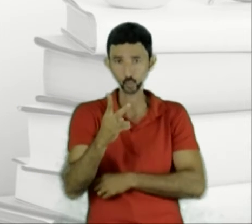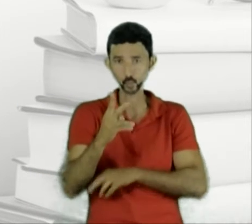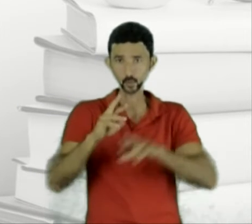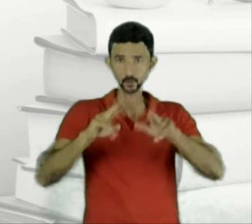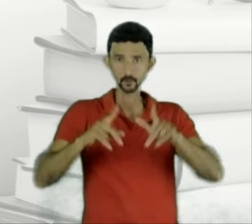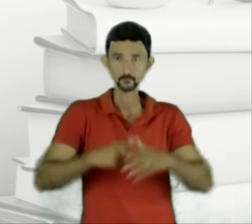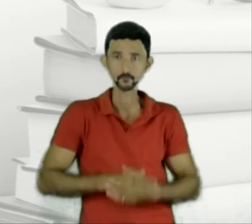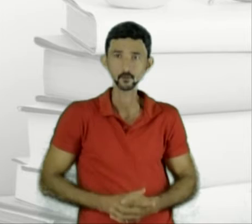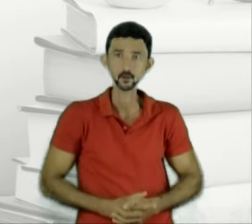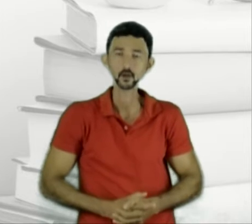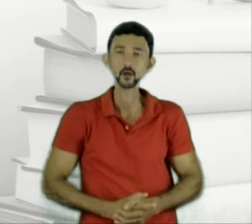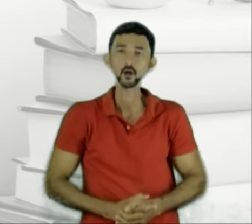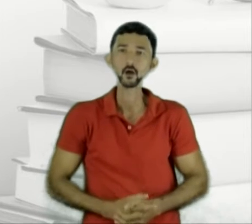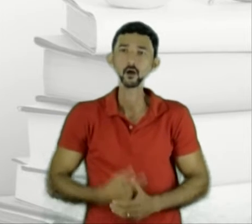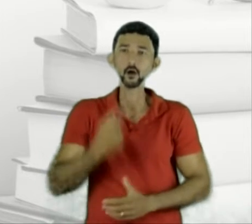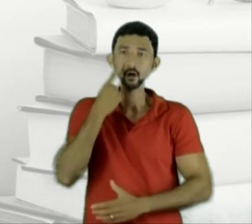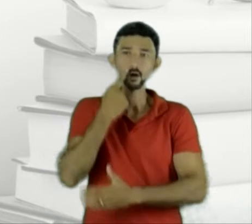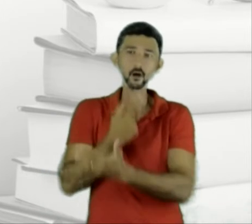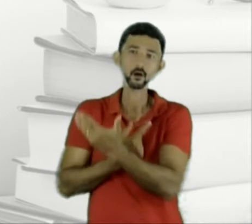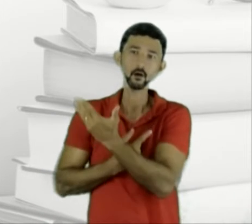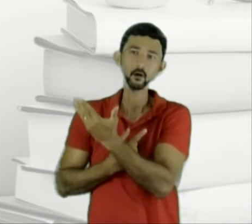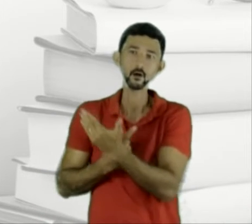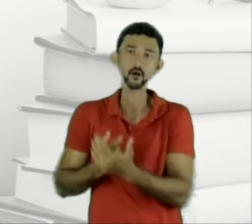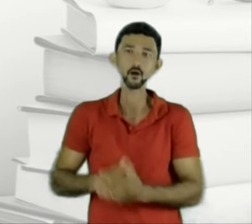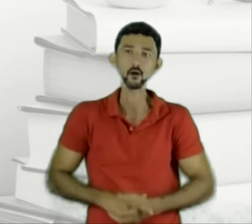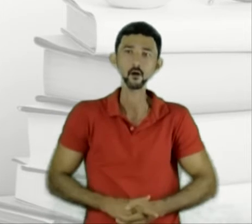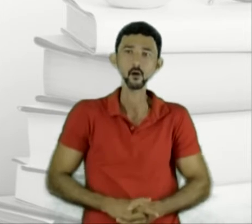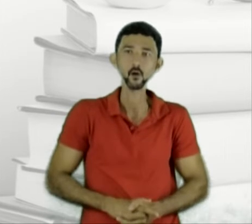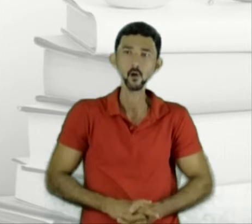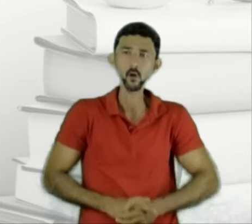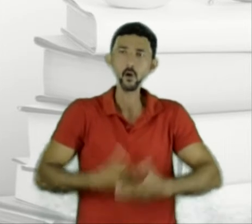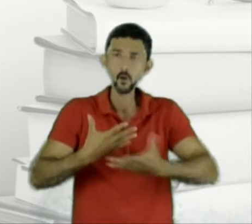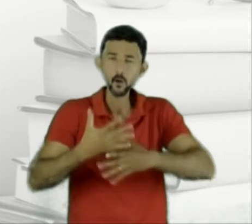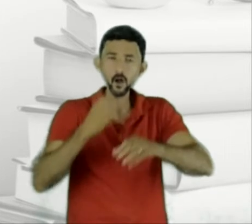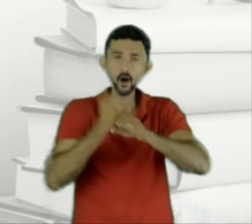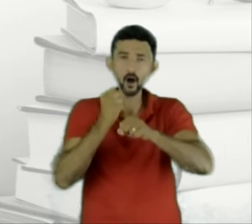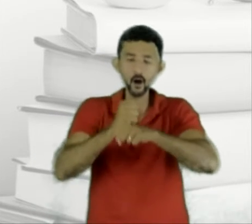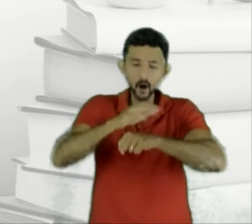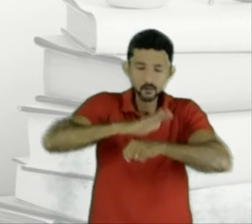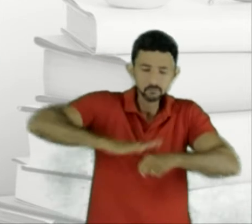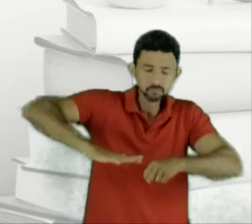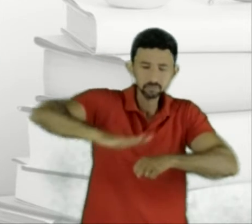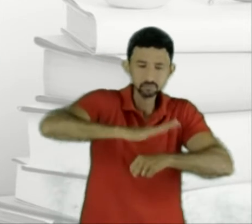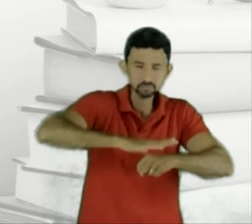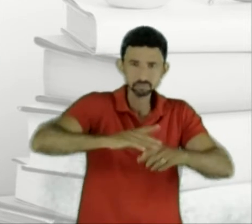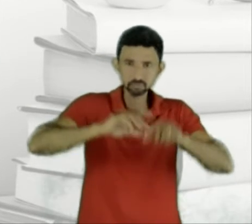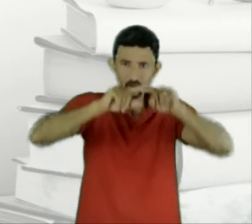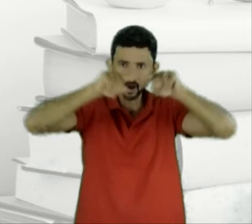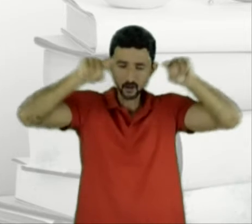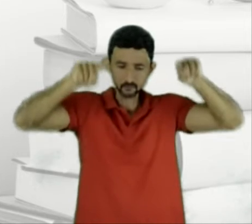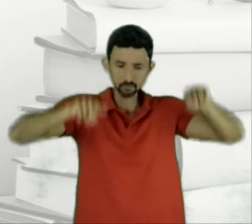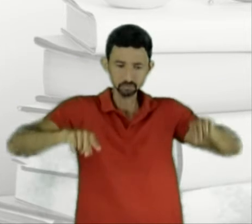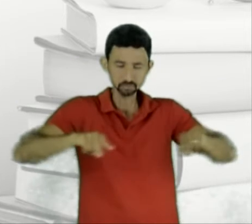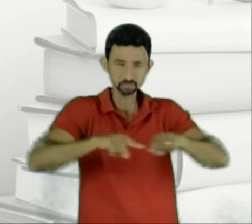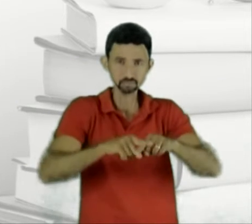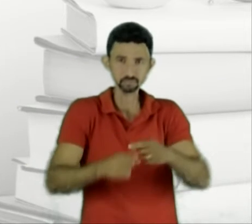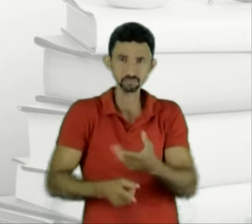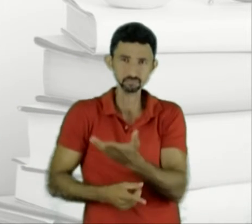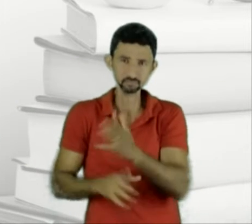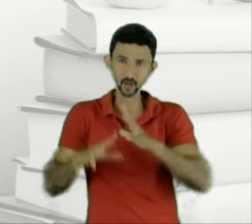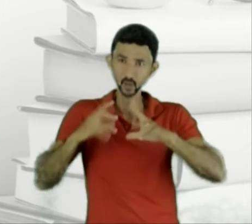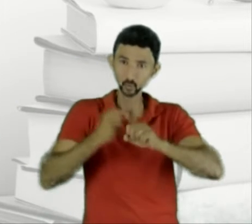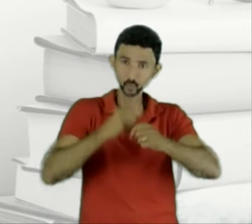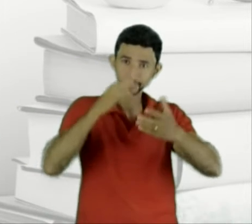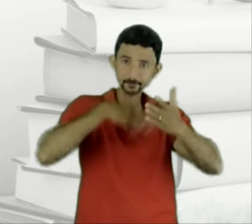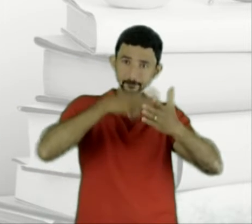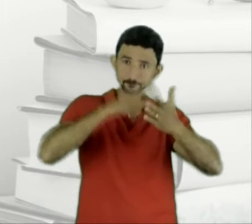maneiras. Então, vamos subir a figura aqui e vamos calcular a área de toda essa região retangular, de tudo que